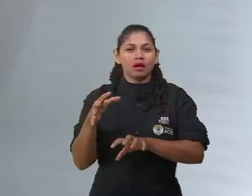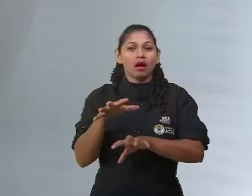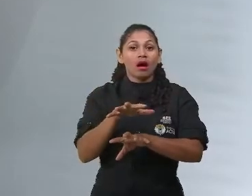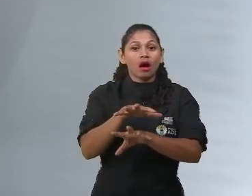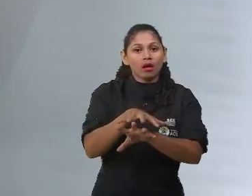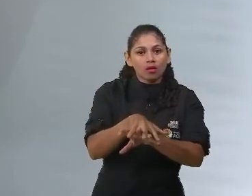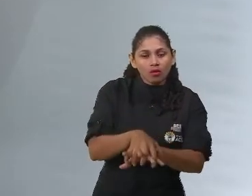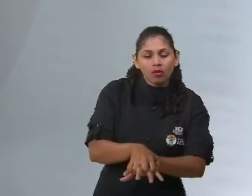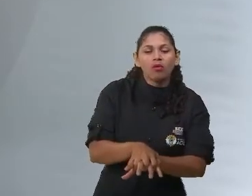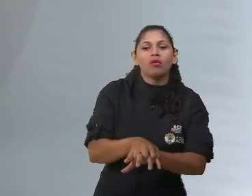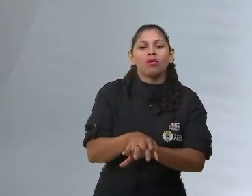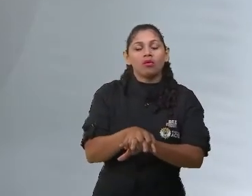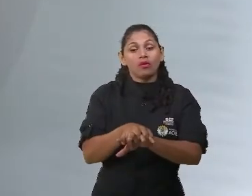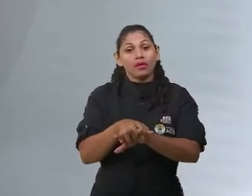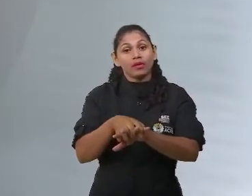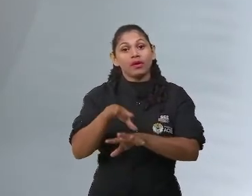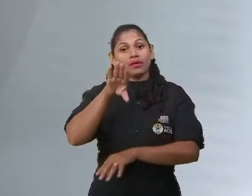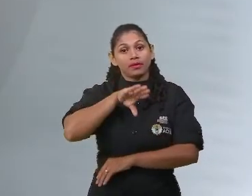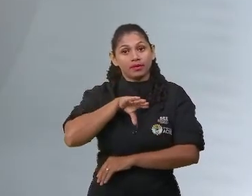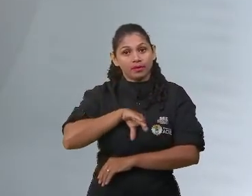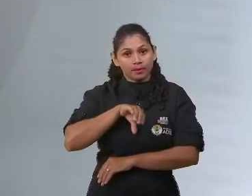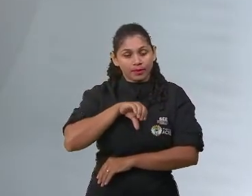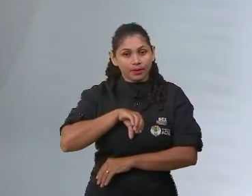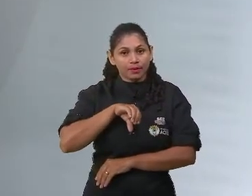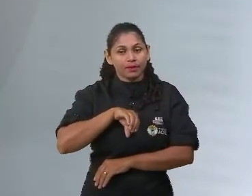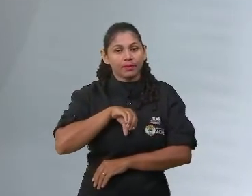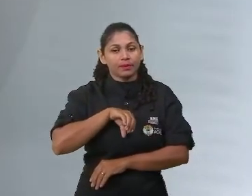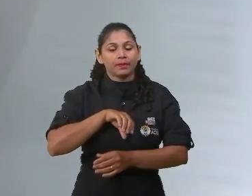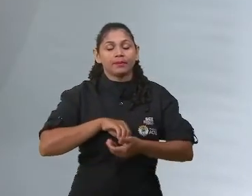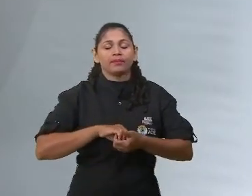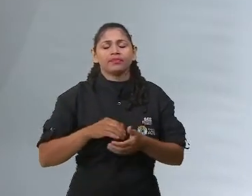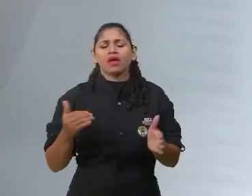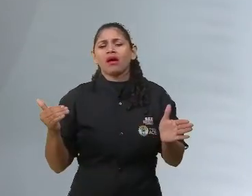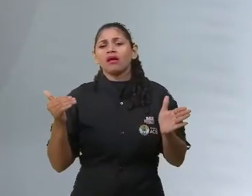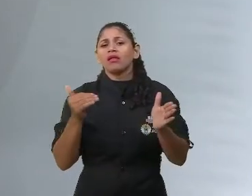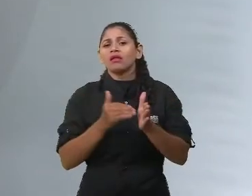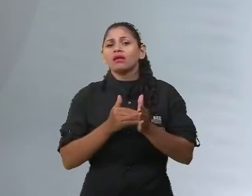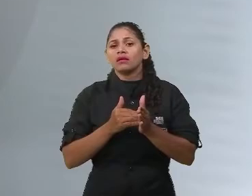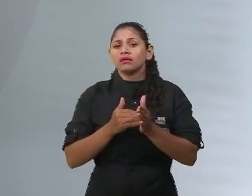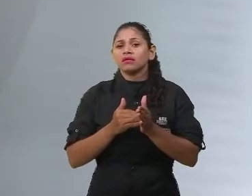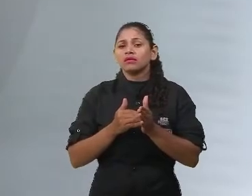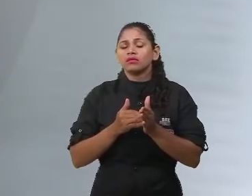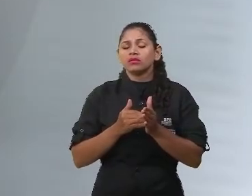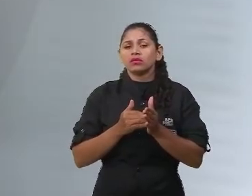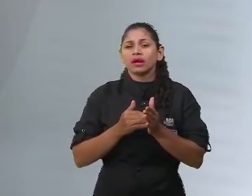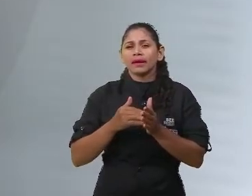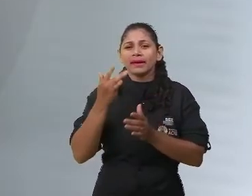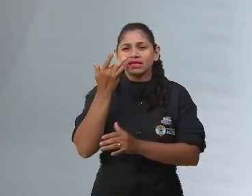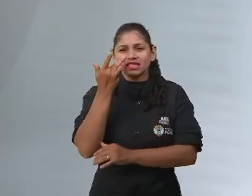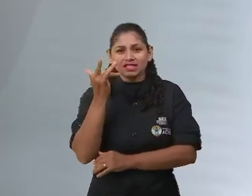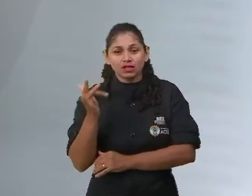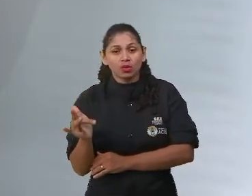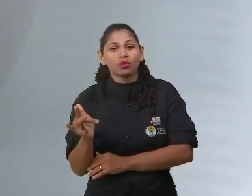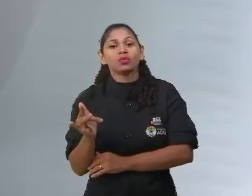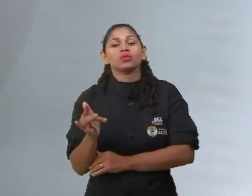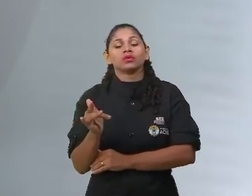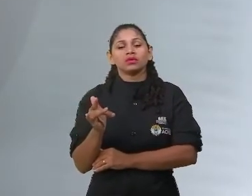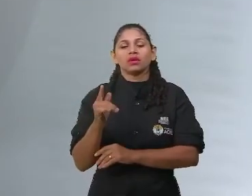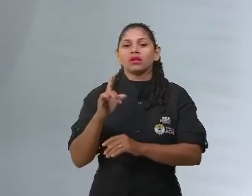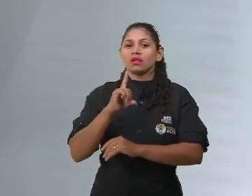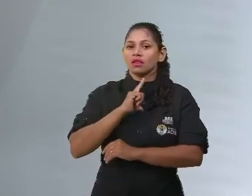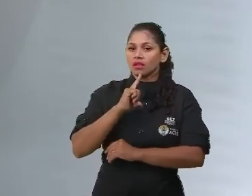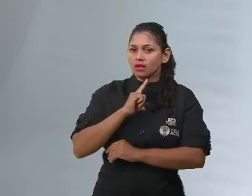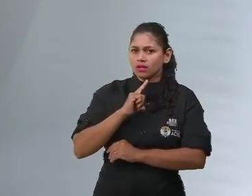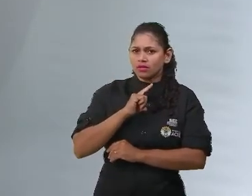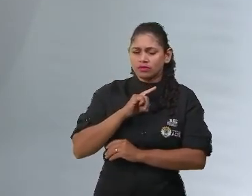estabelecendo um controle muito rígido, econômico e político no Brasil, até que quando chega na fase do ciclo do ouro, a gente vai ter uma revolta, um